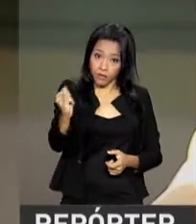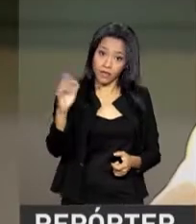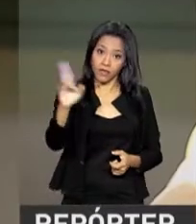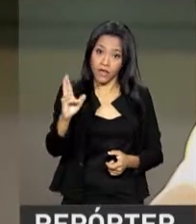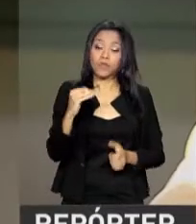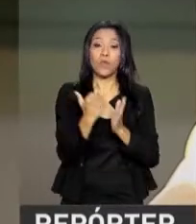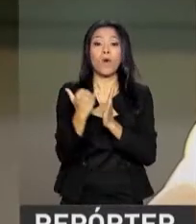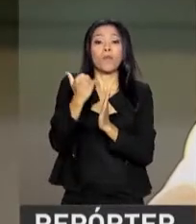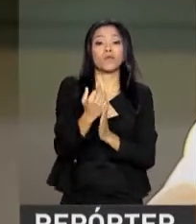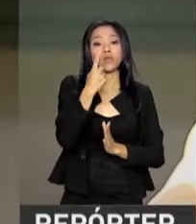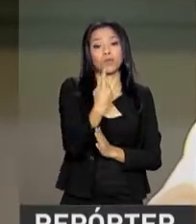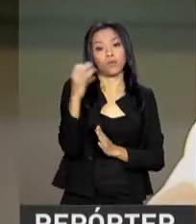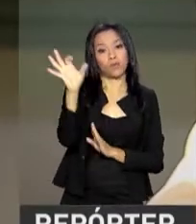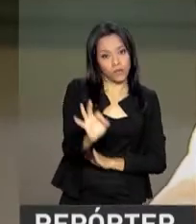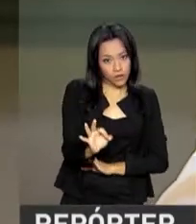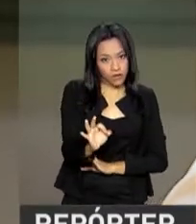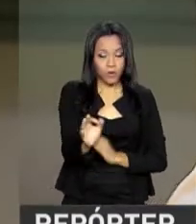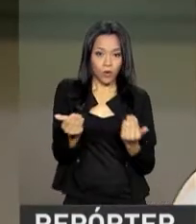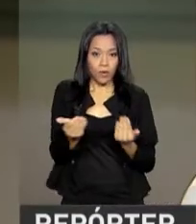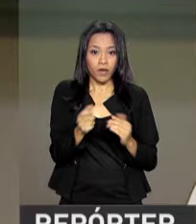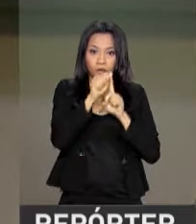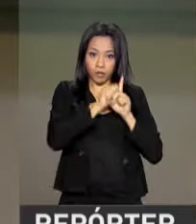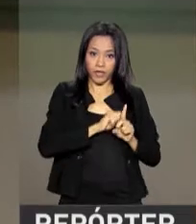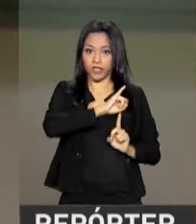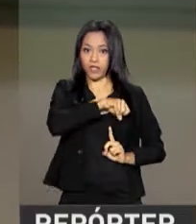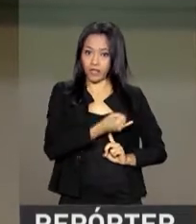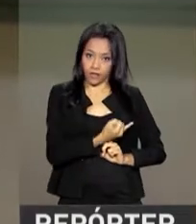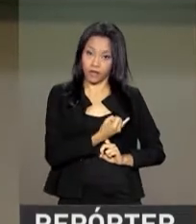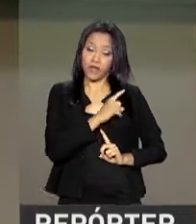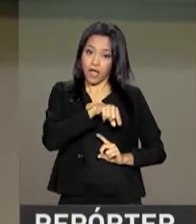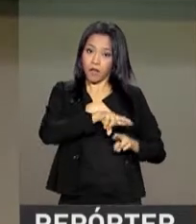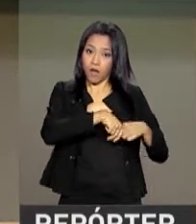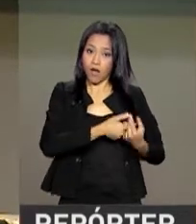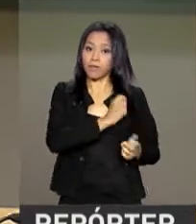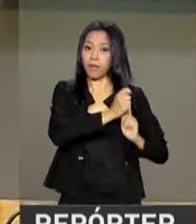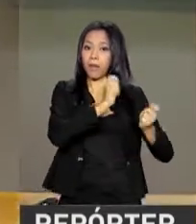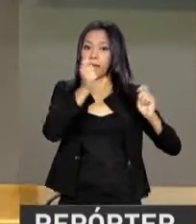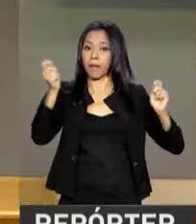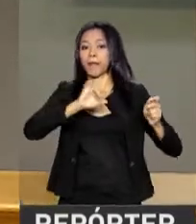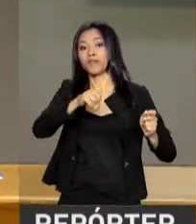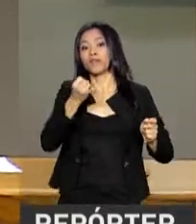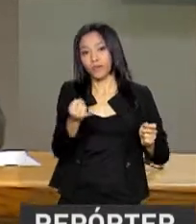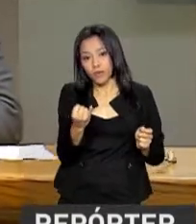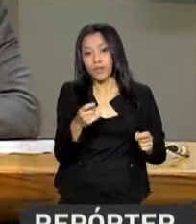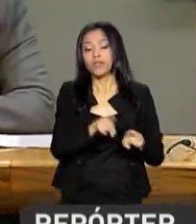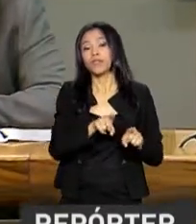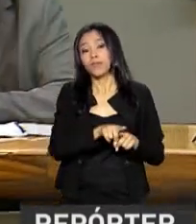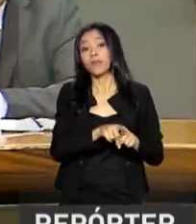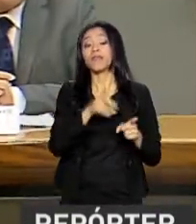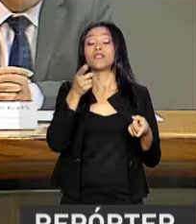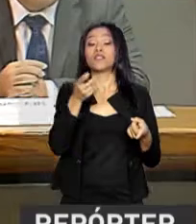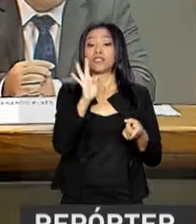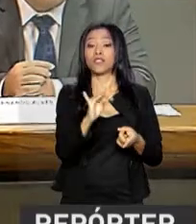aumento de um e meio por cento em relação a janeiro provocado pelo pagamento de juros e pelo saldo de emissão de títulos públicos